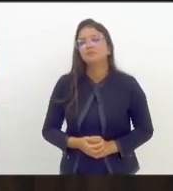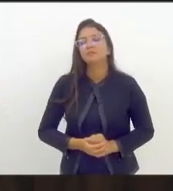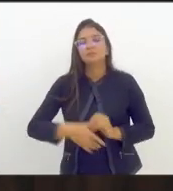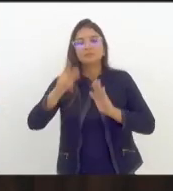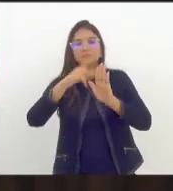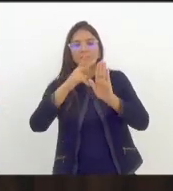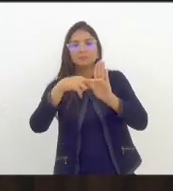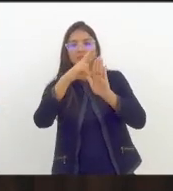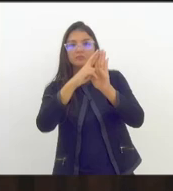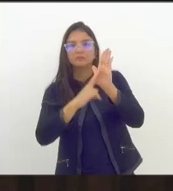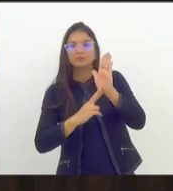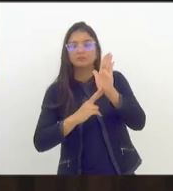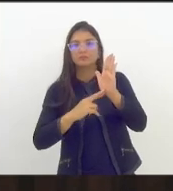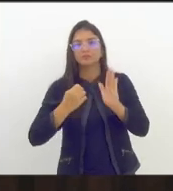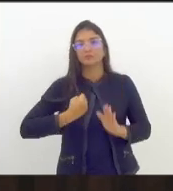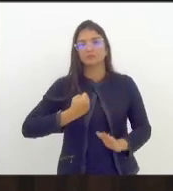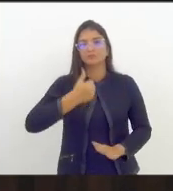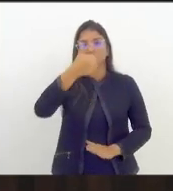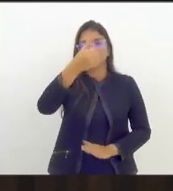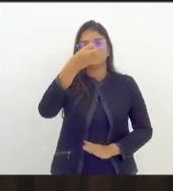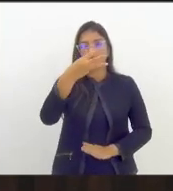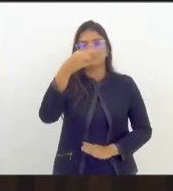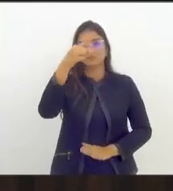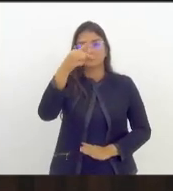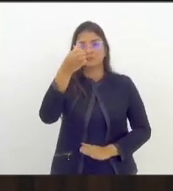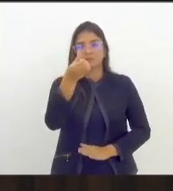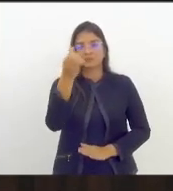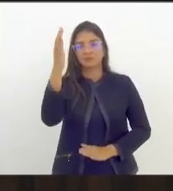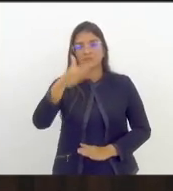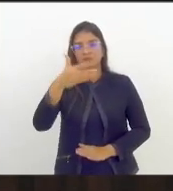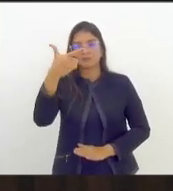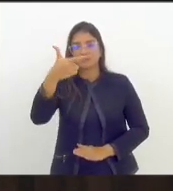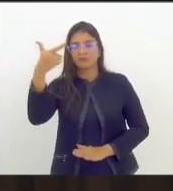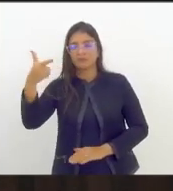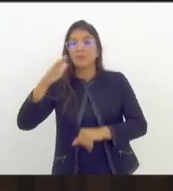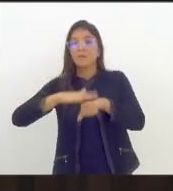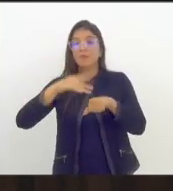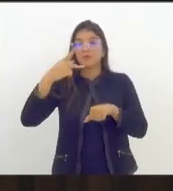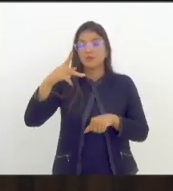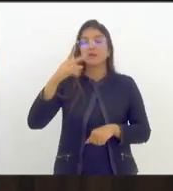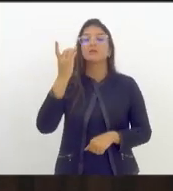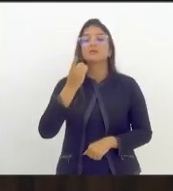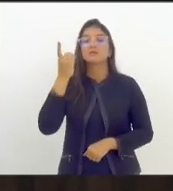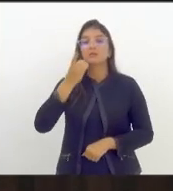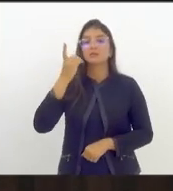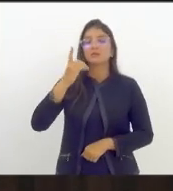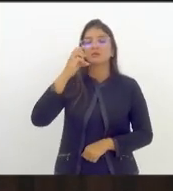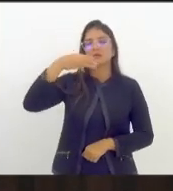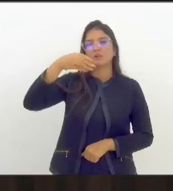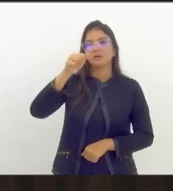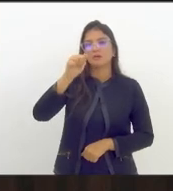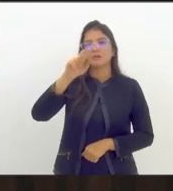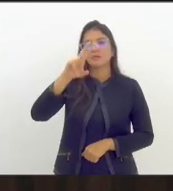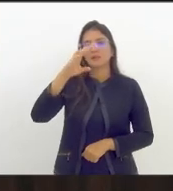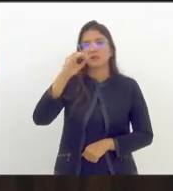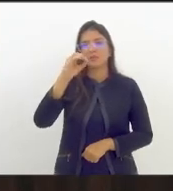Projeto de resolução número 1376 de 22, de autoria do deputado Marcos Abraão, que fica concedido o